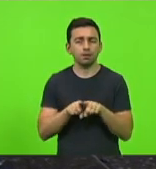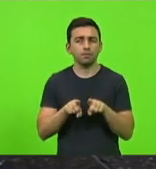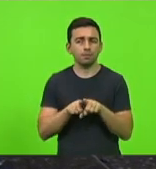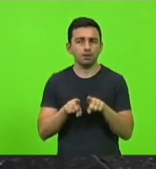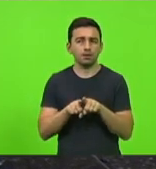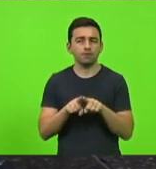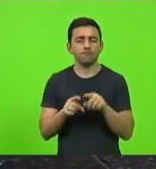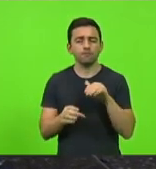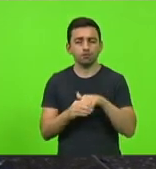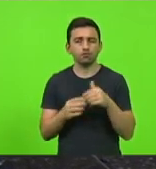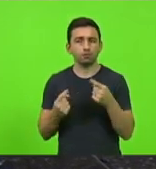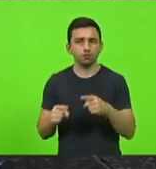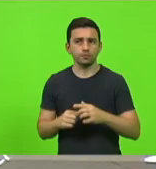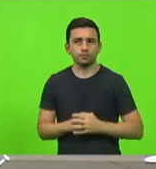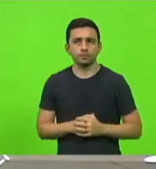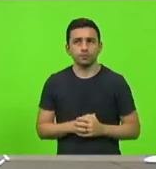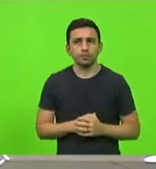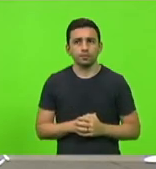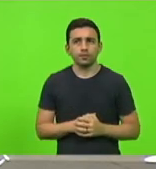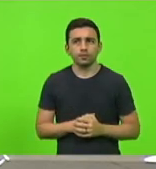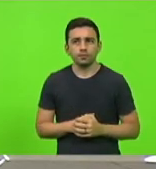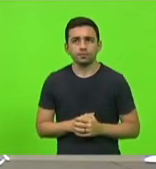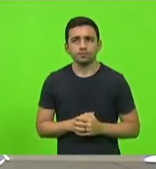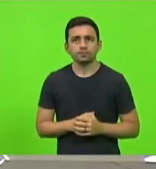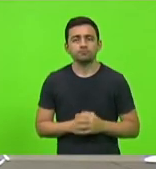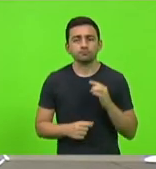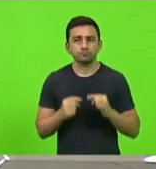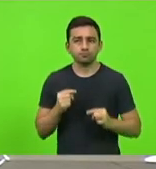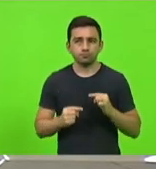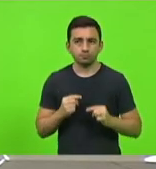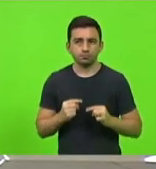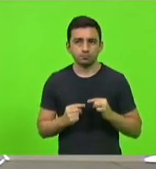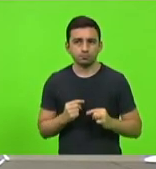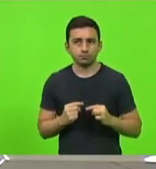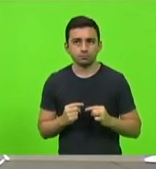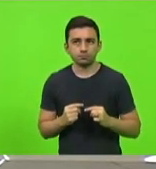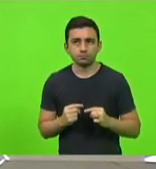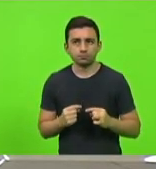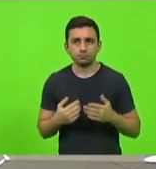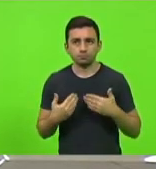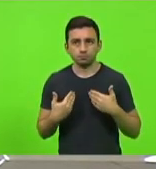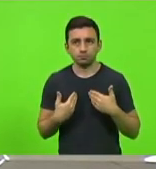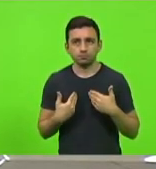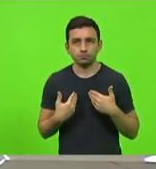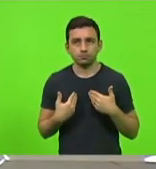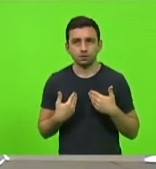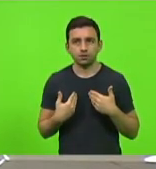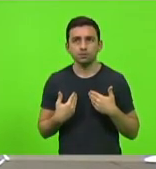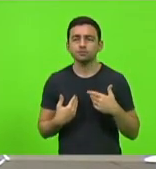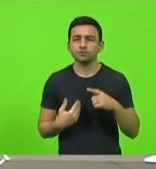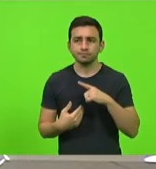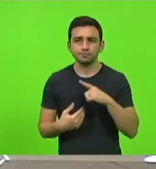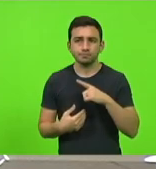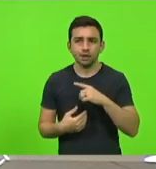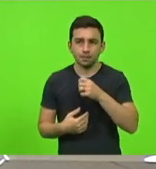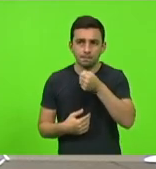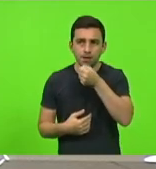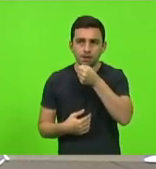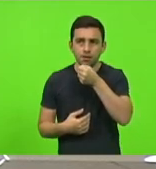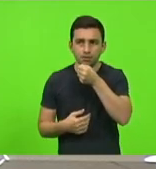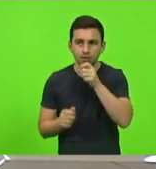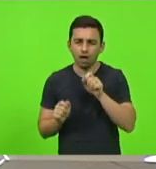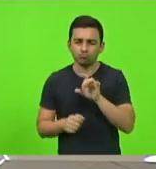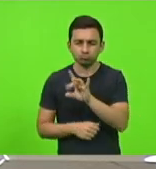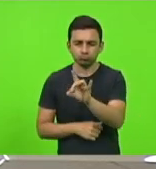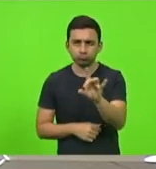também. Eu vou fazer a discussão de onde me encontro, tendo em vista que nós temos os microfones individualizados de